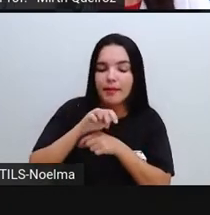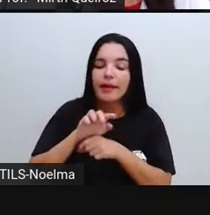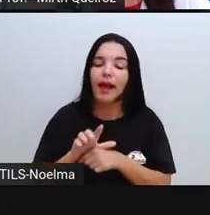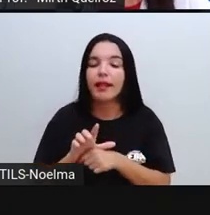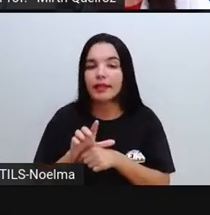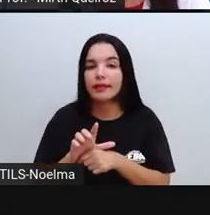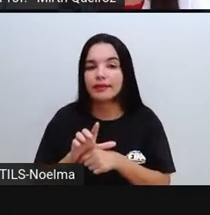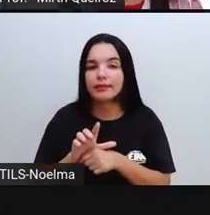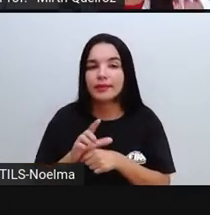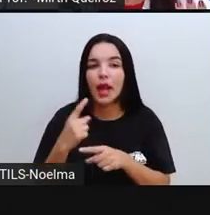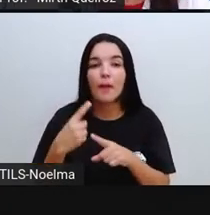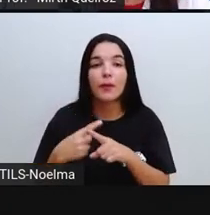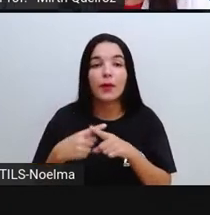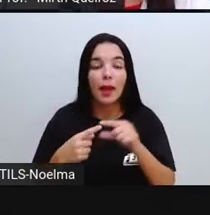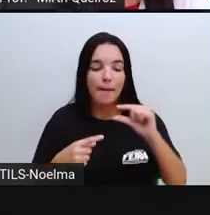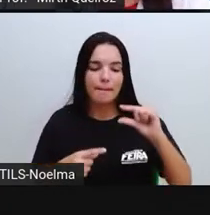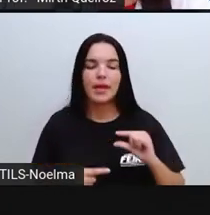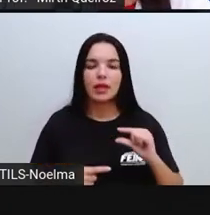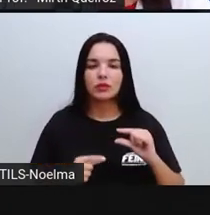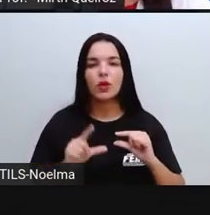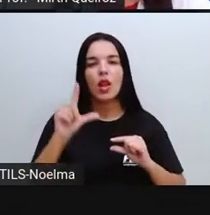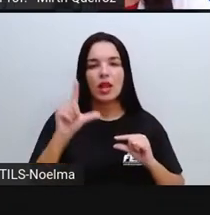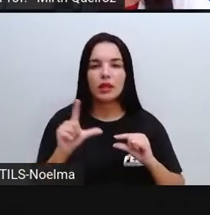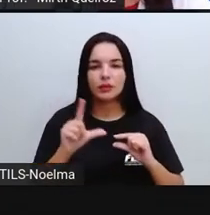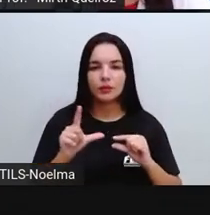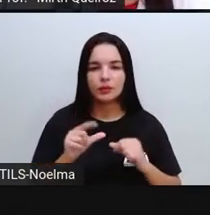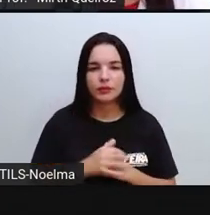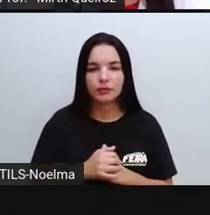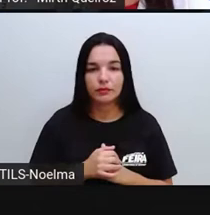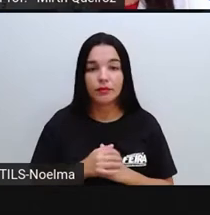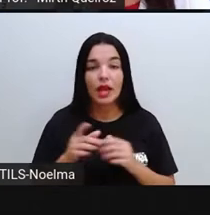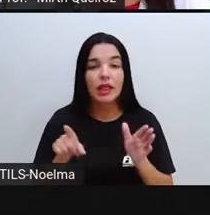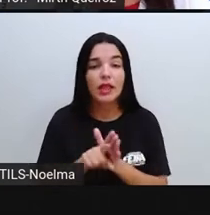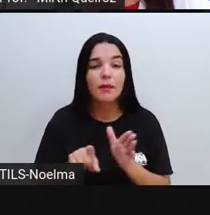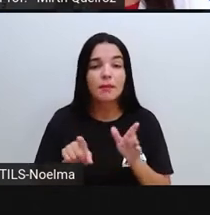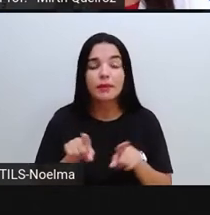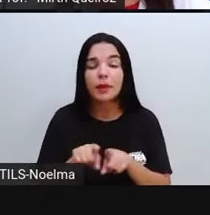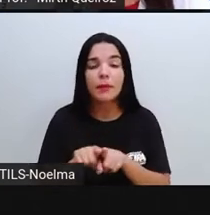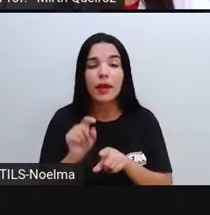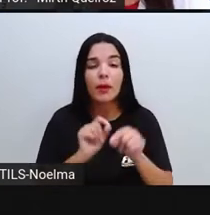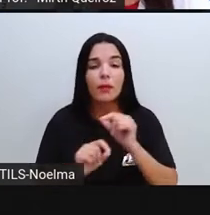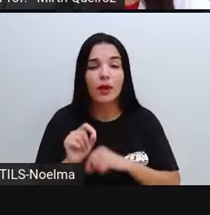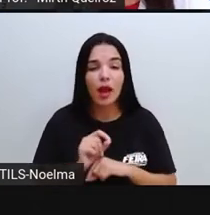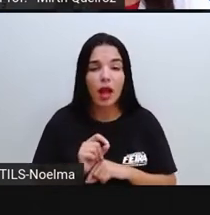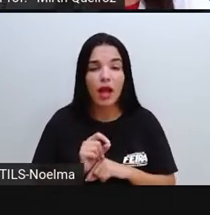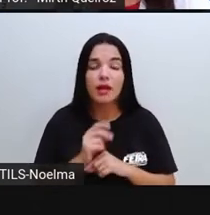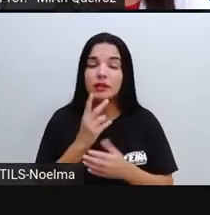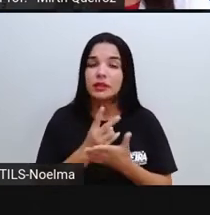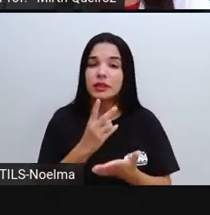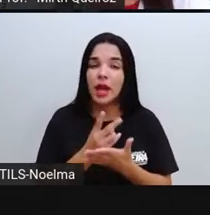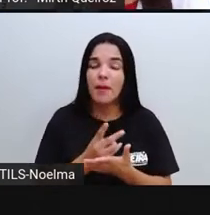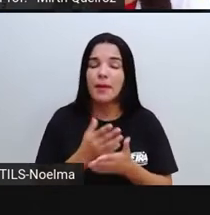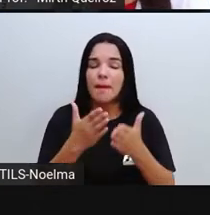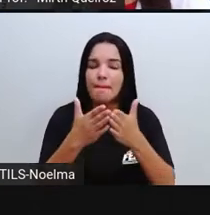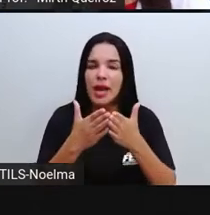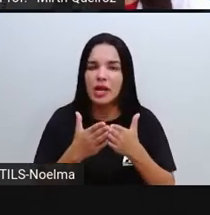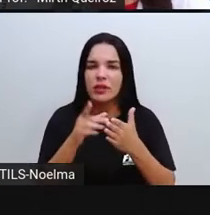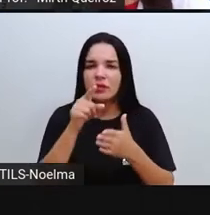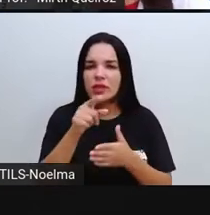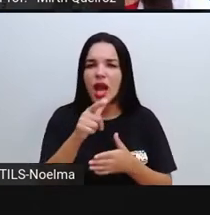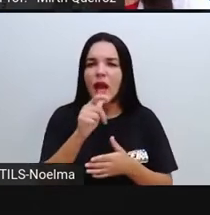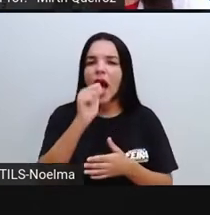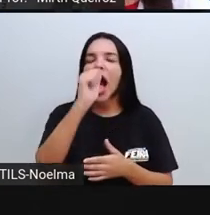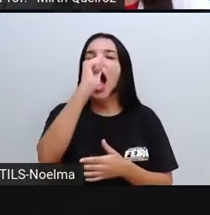né O que é menos que o litro né a recomendação é beber no mínimo